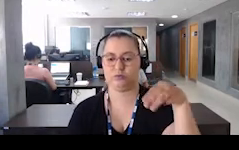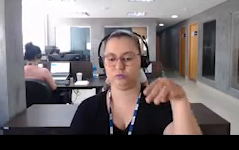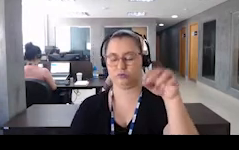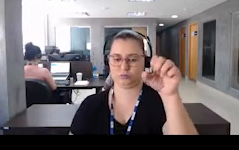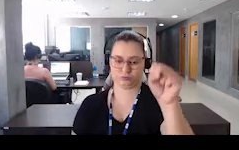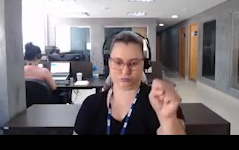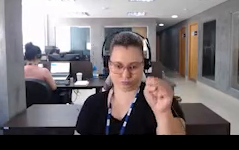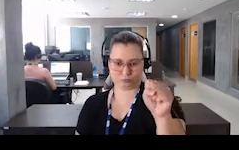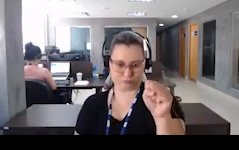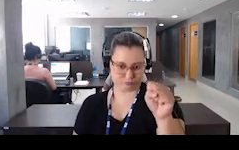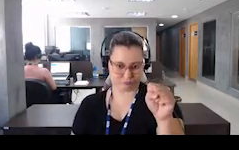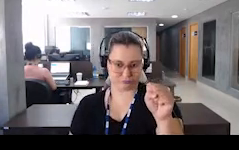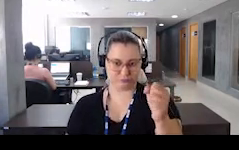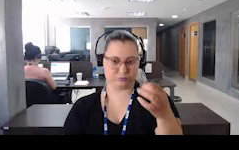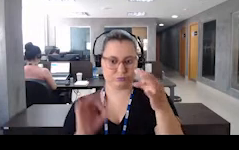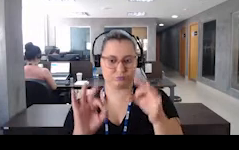certo? Então,